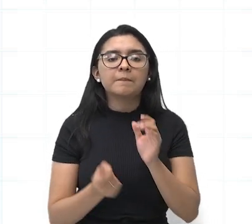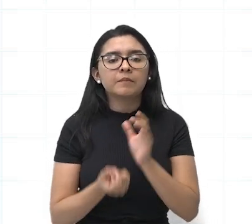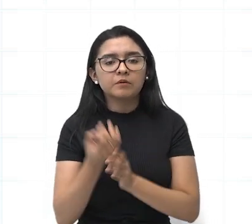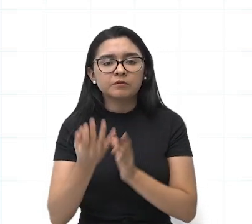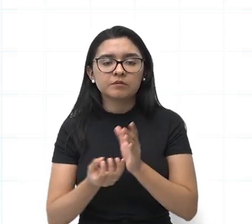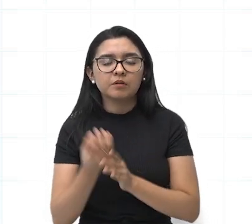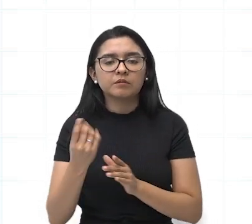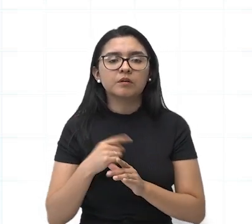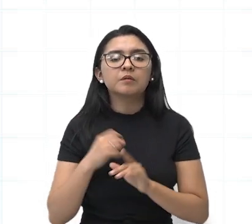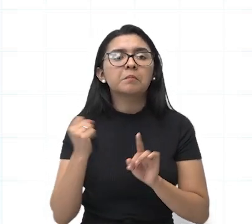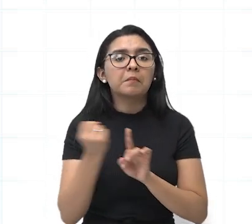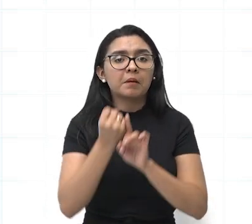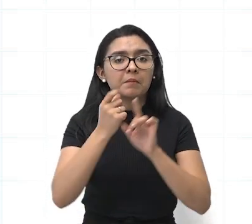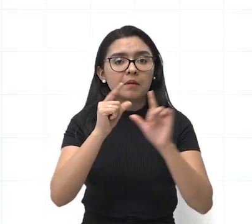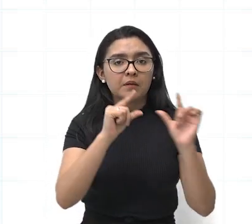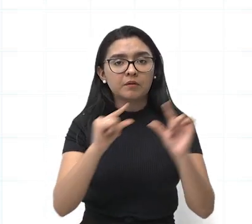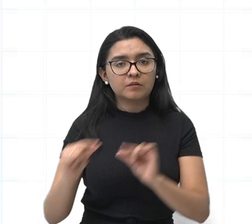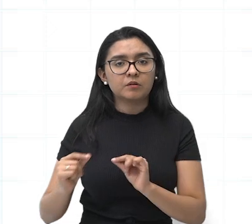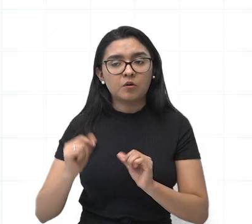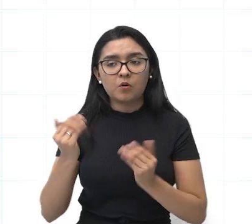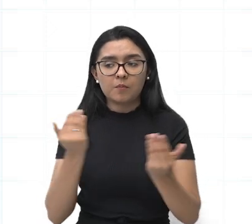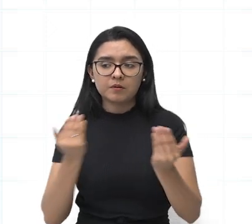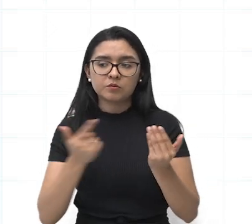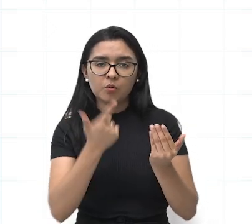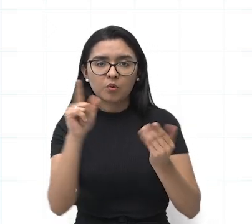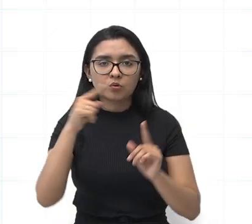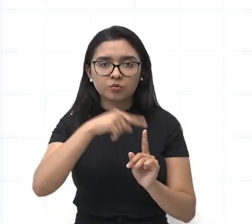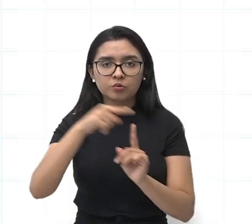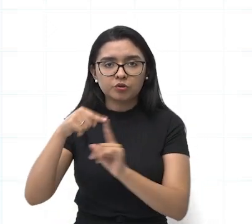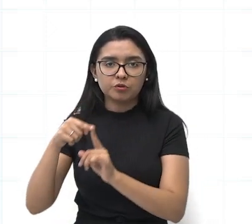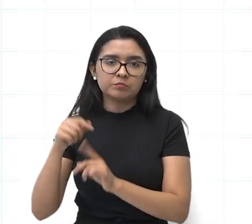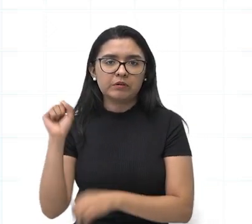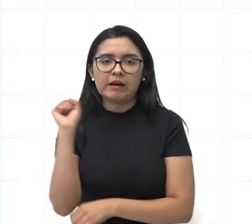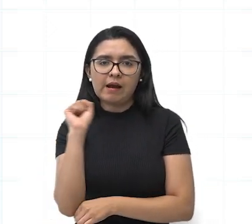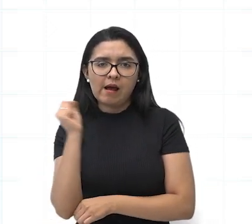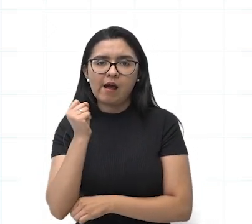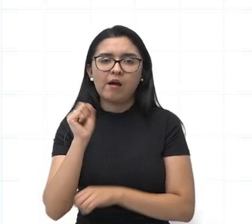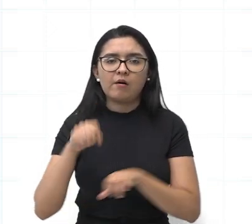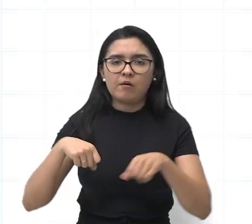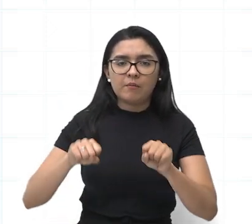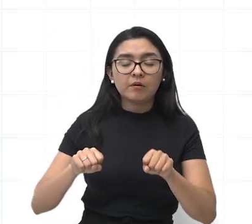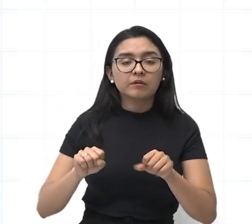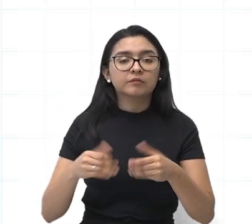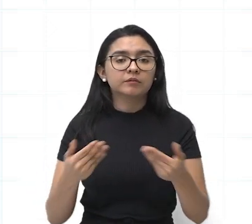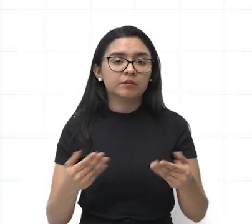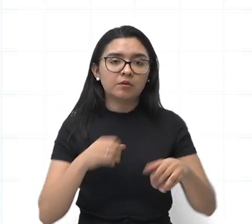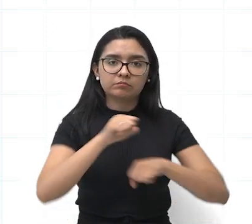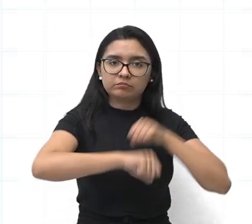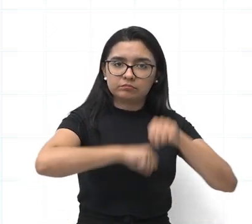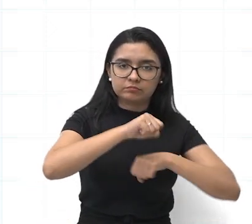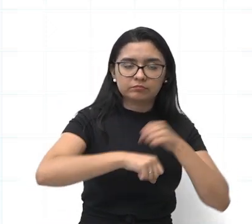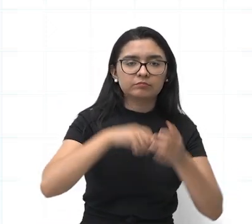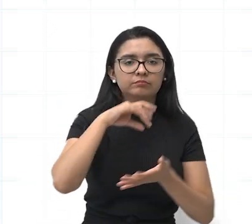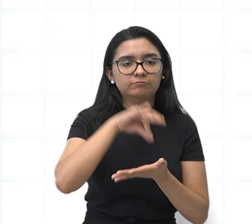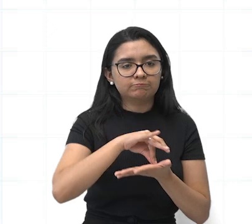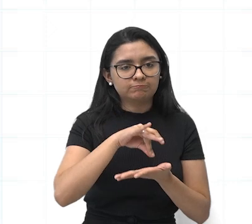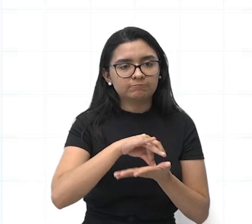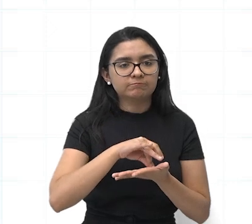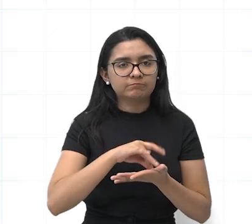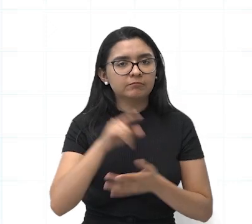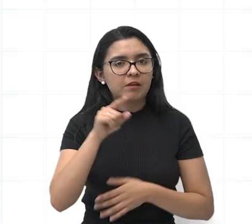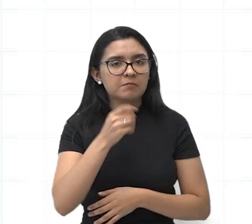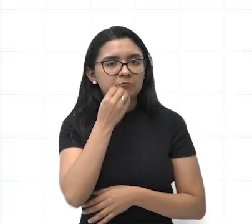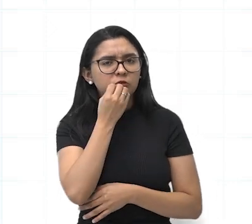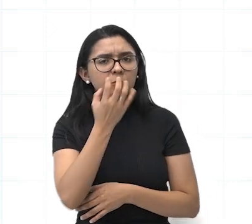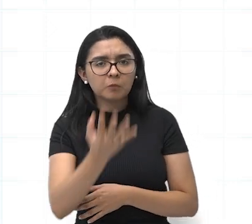menor comparado a outros meios de transporte motorizados. Ou seja, a bike realmente é uma